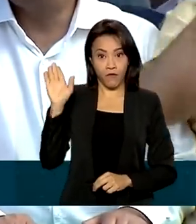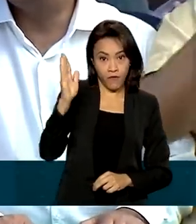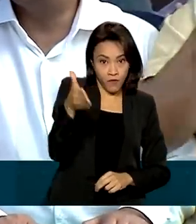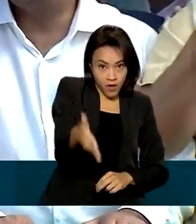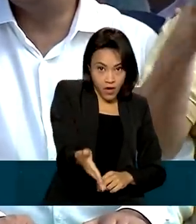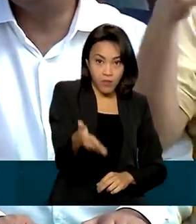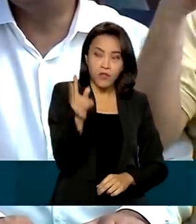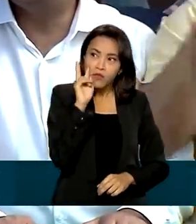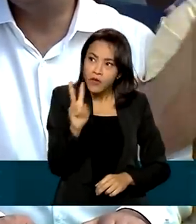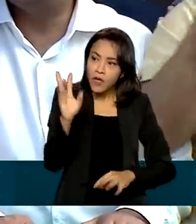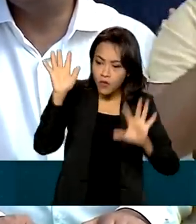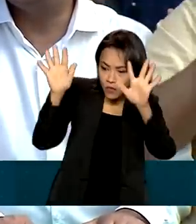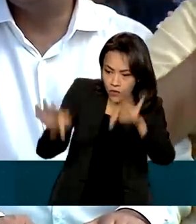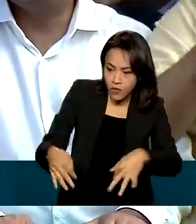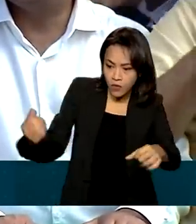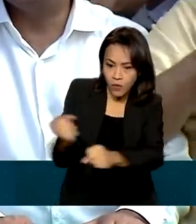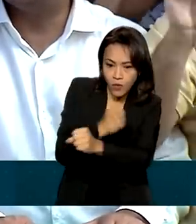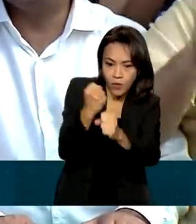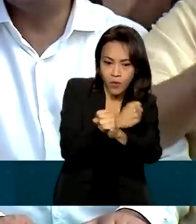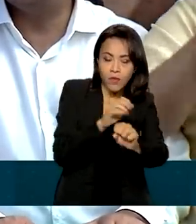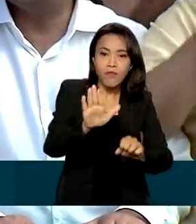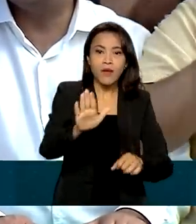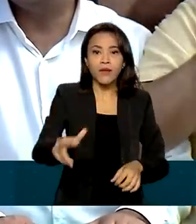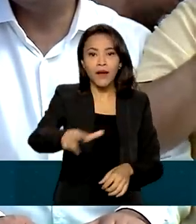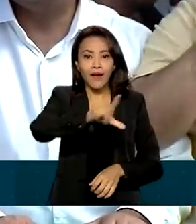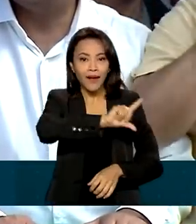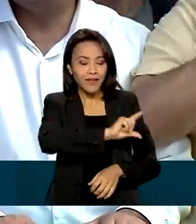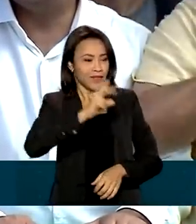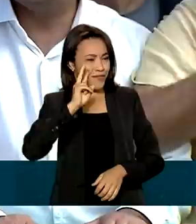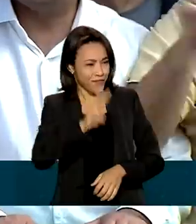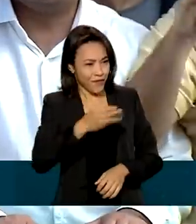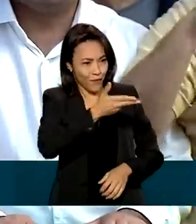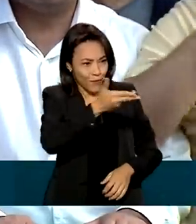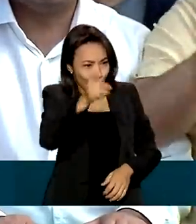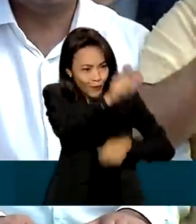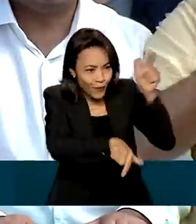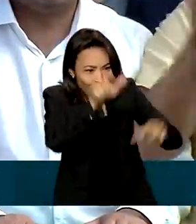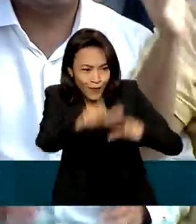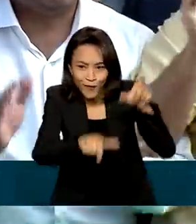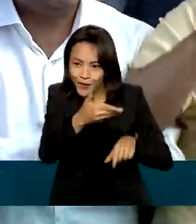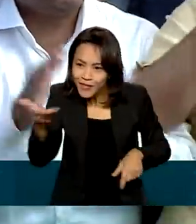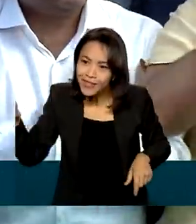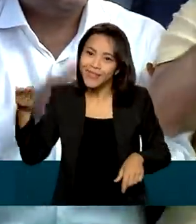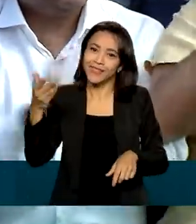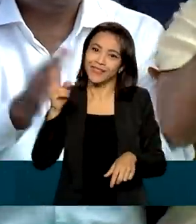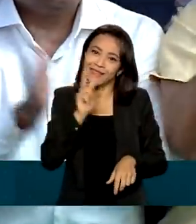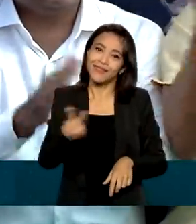mas antes disso ver a todos vocês